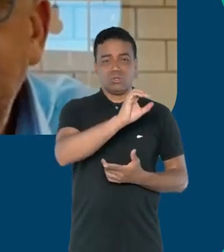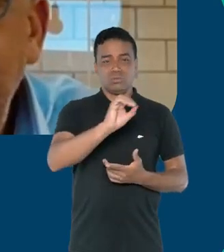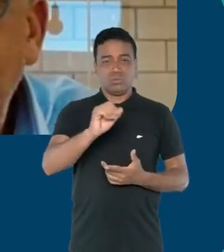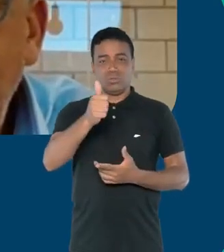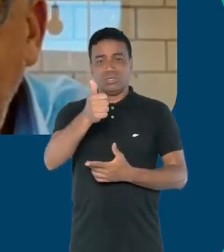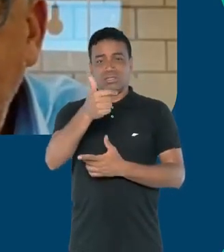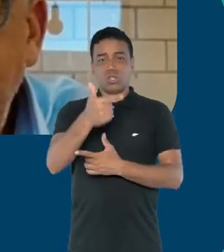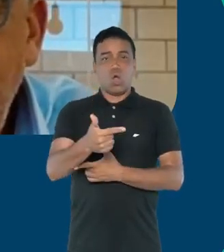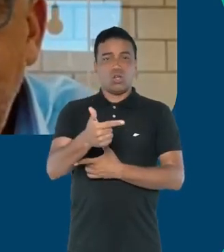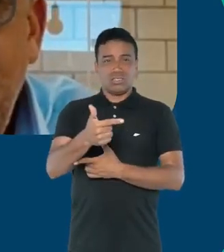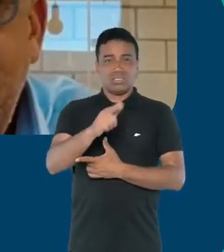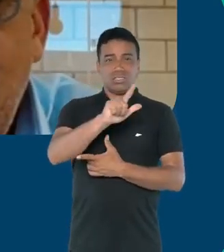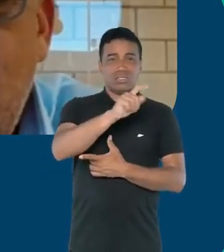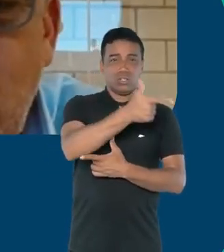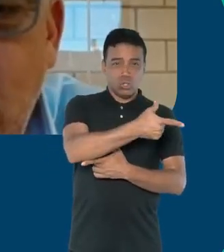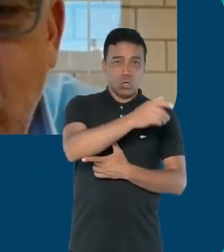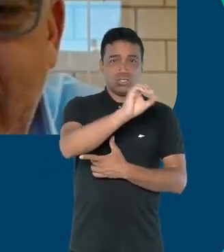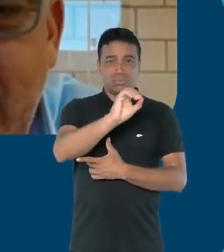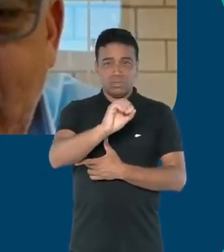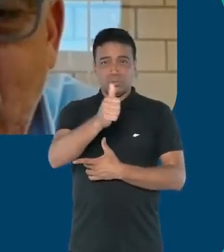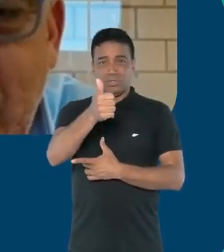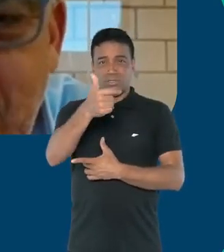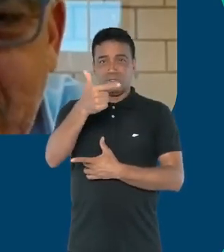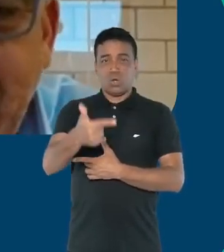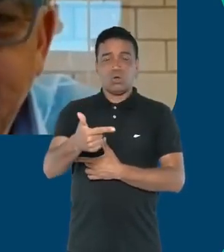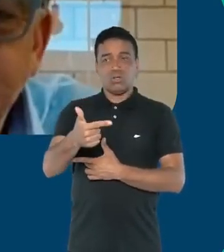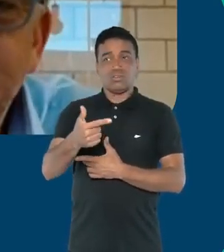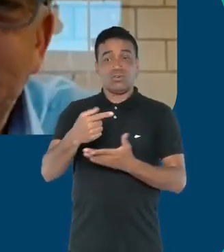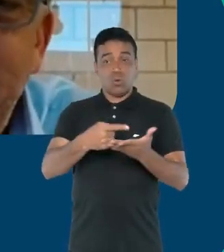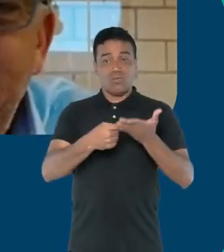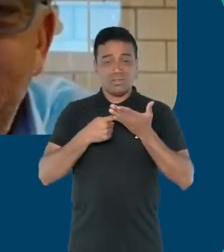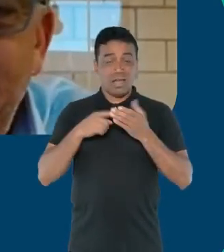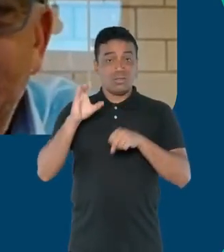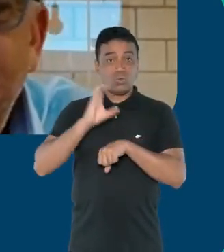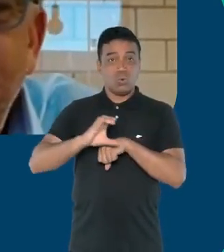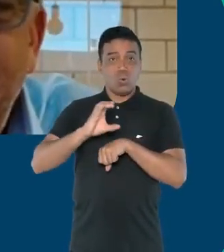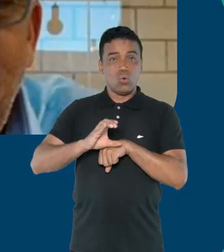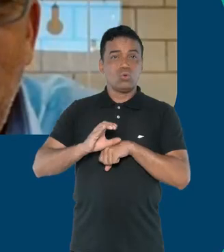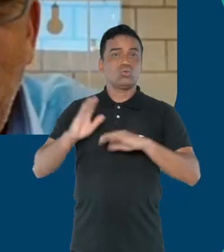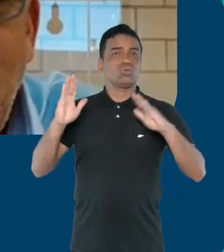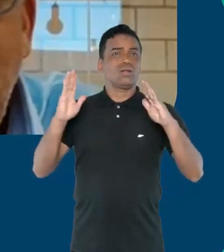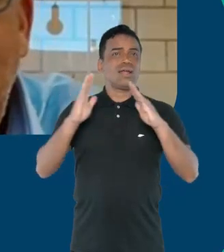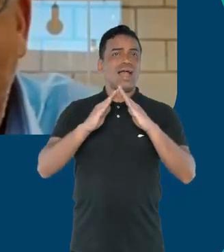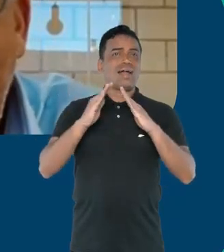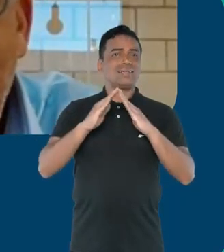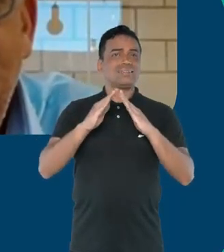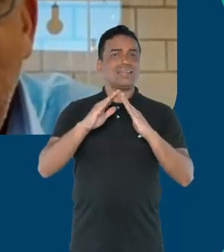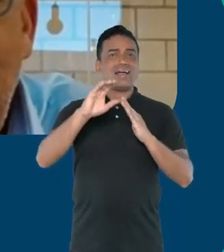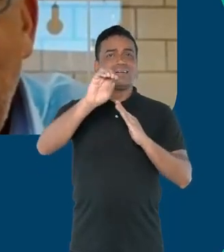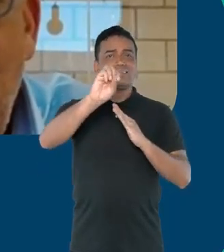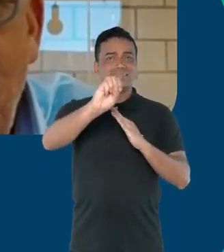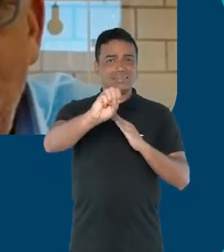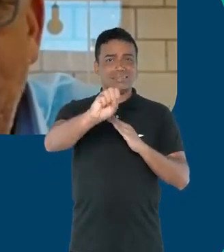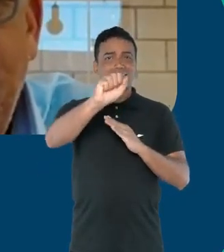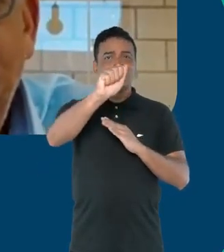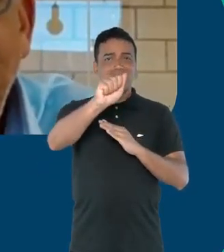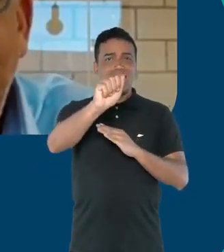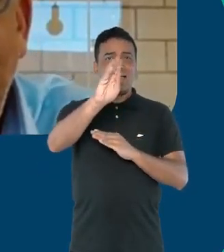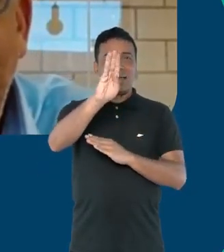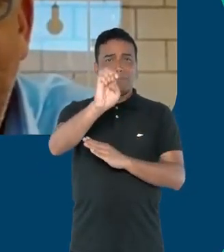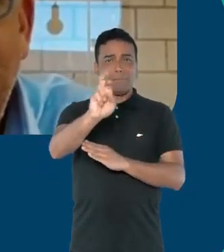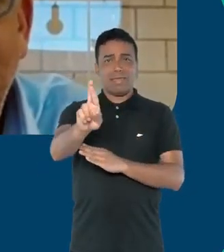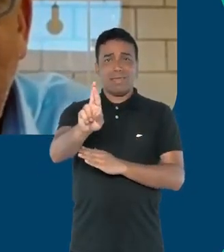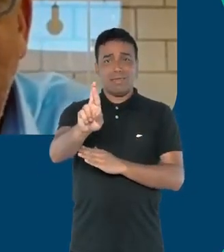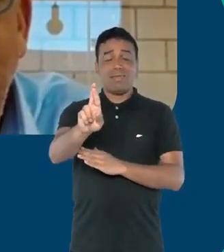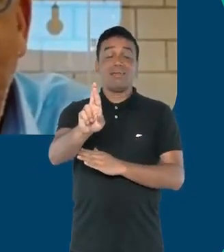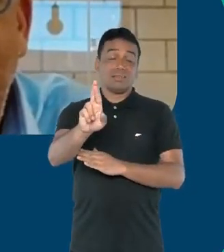2012, eu fui convidado a dar um curso na Casa do Saber, e era um curso que eu me propunha